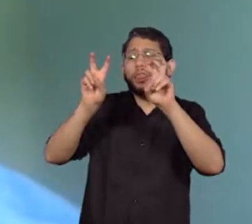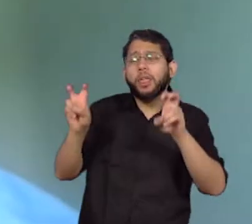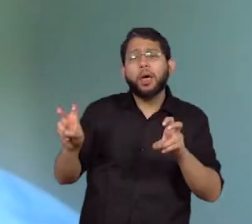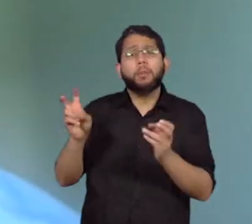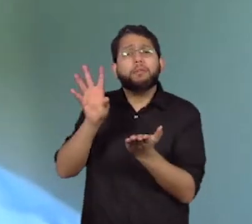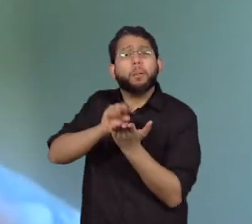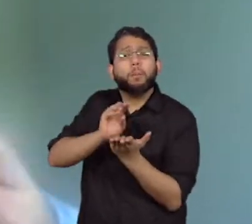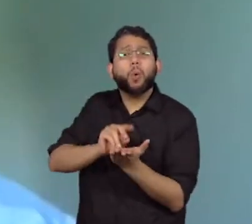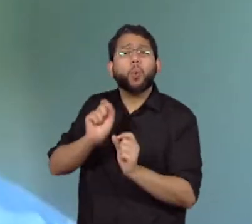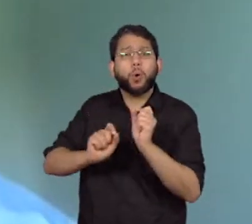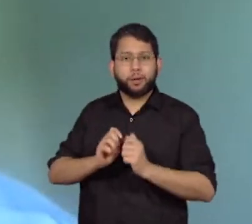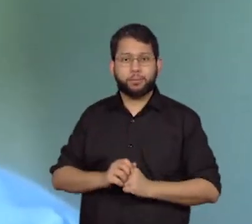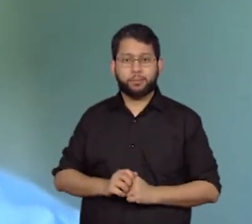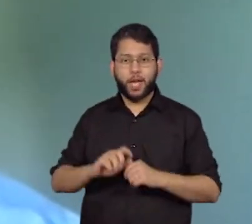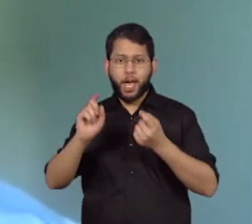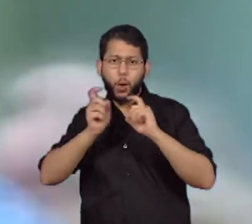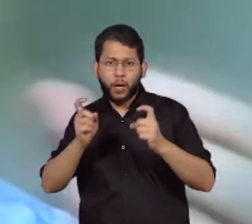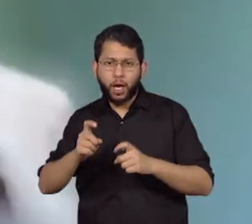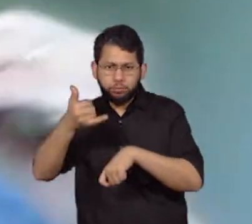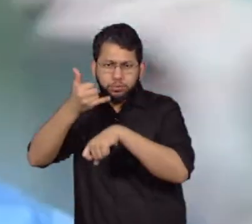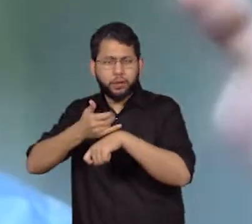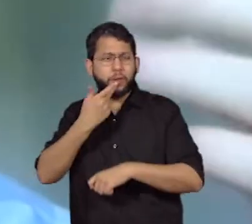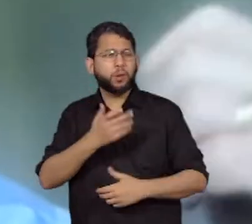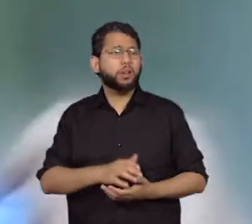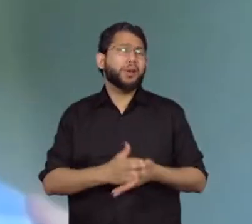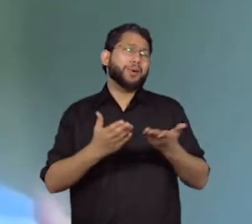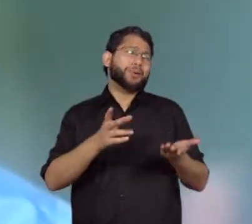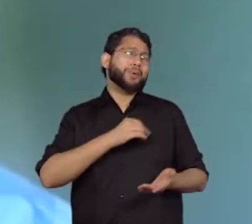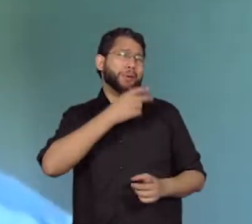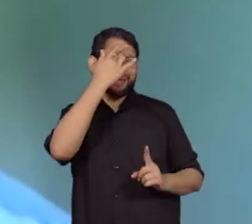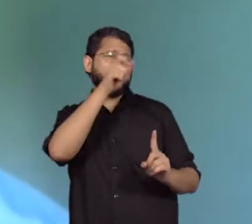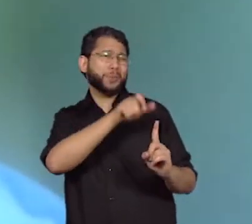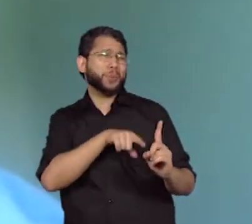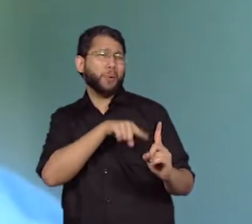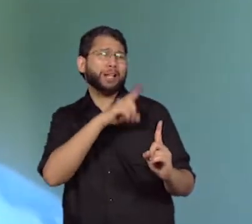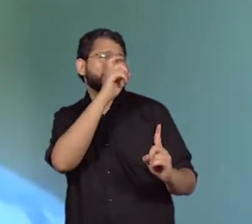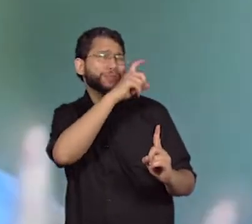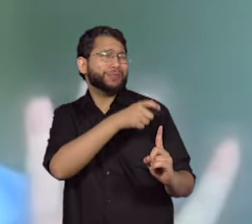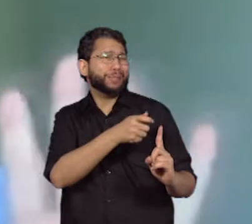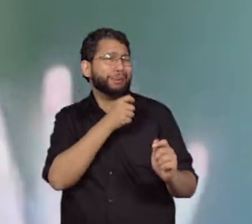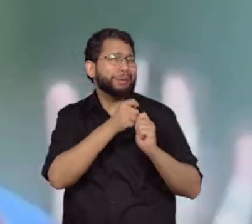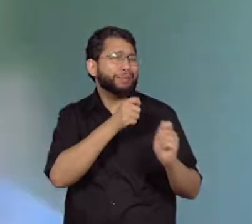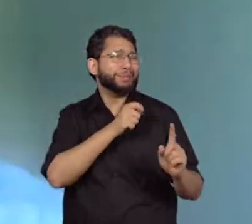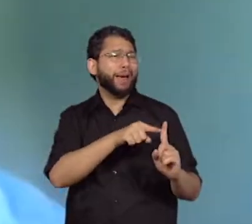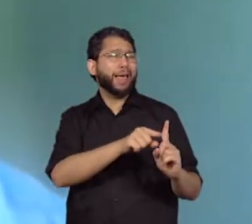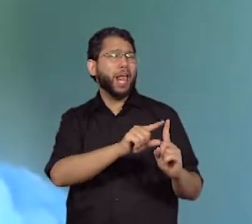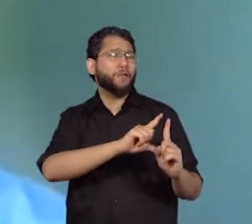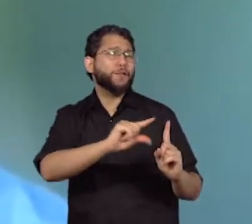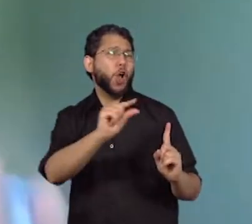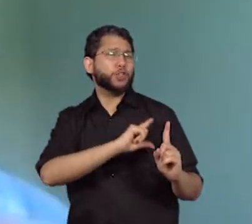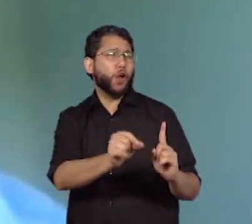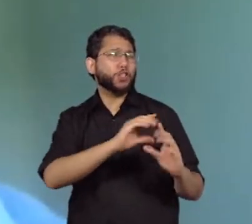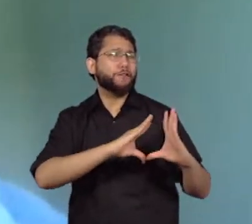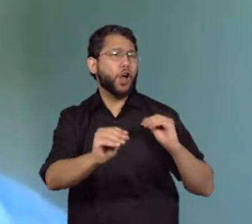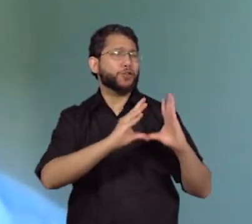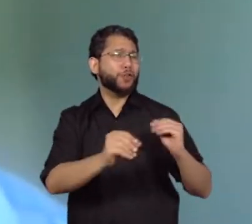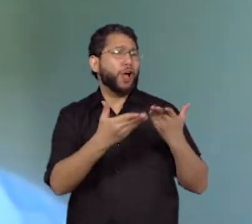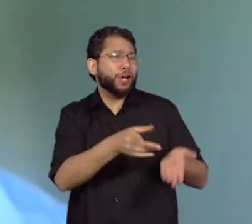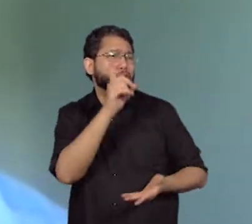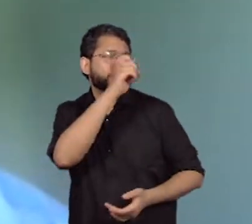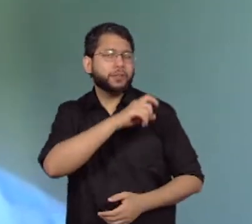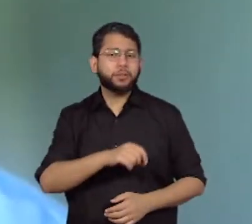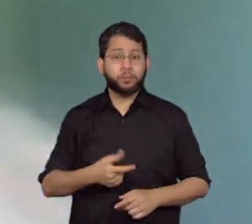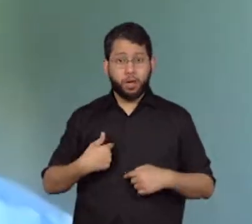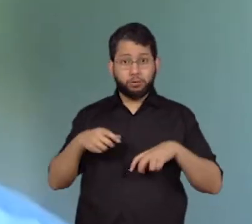tá difícil entrevistar fulano, esse personagem não quer falar, tá fugindo da imprensa. E eu só ouvindo, né? Tava meio longe ali, fiquei